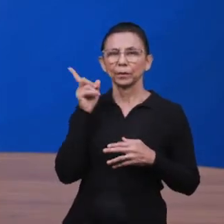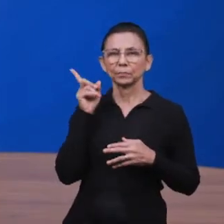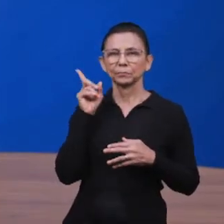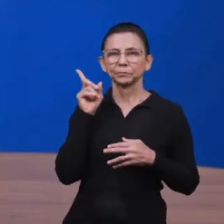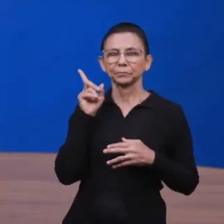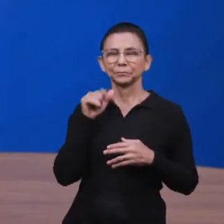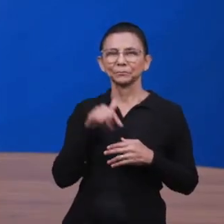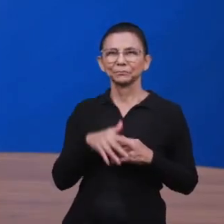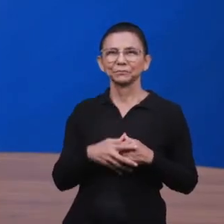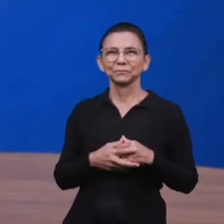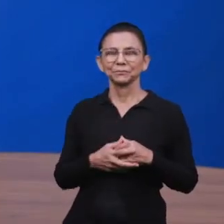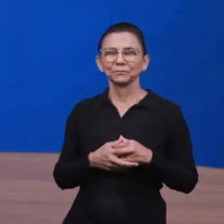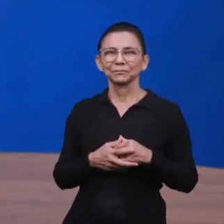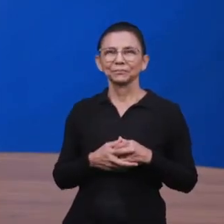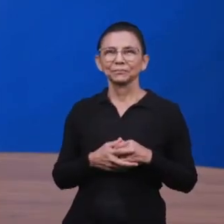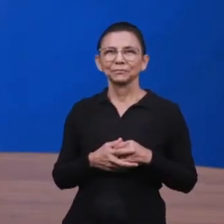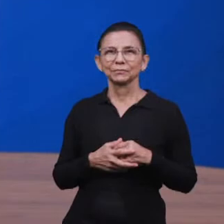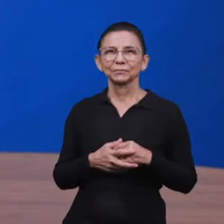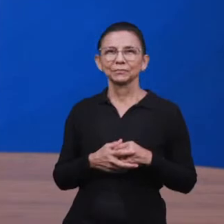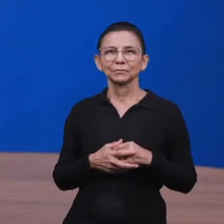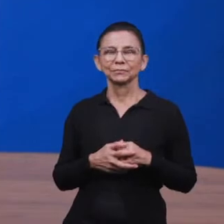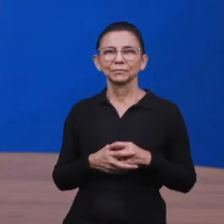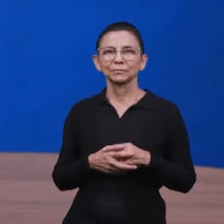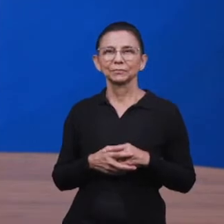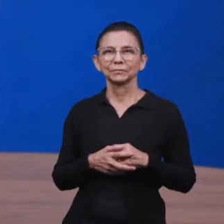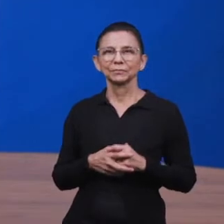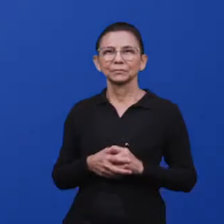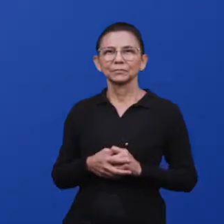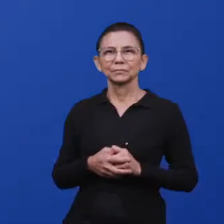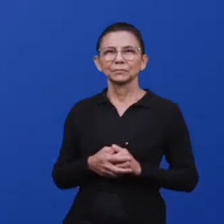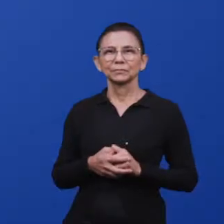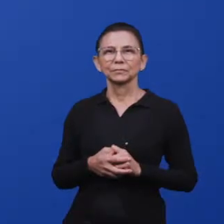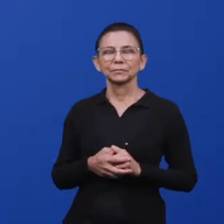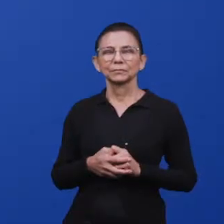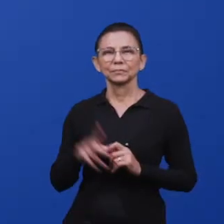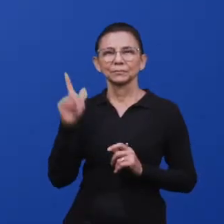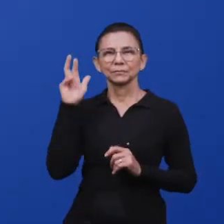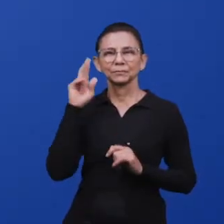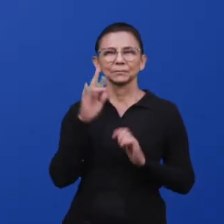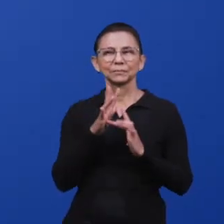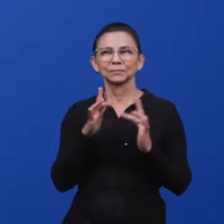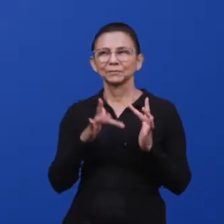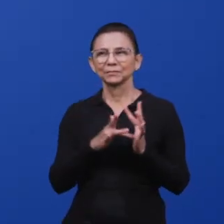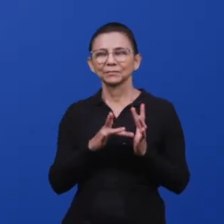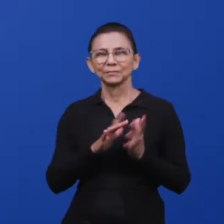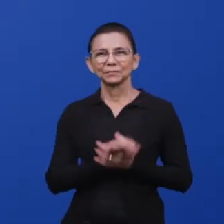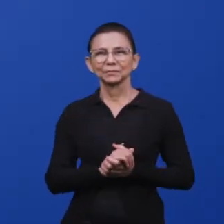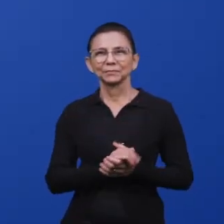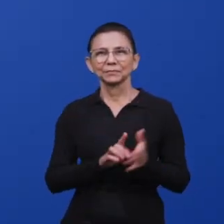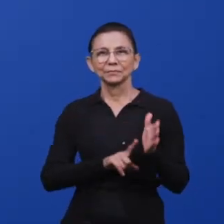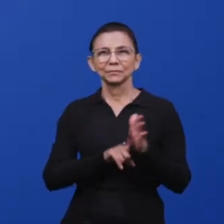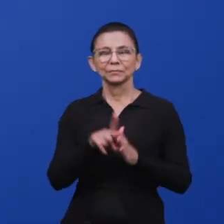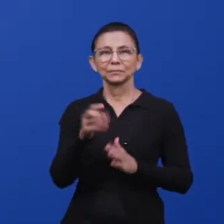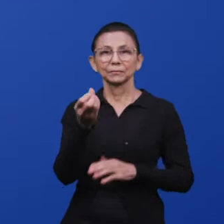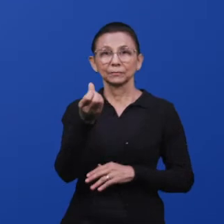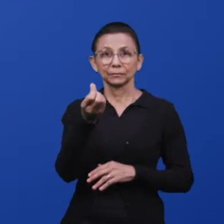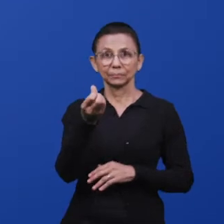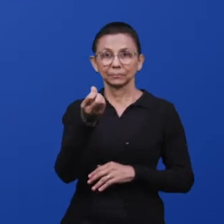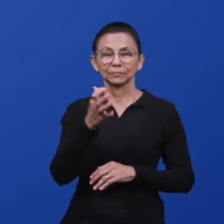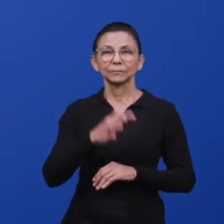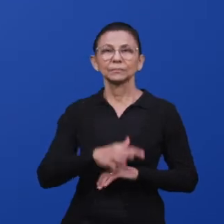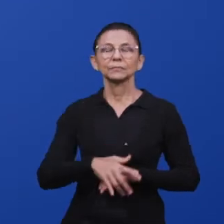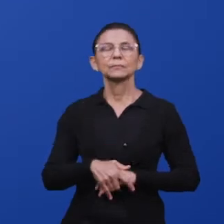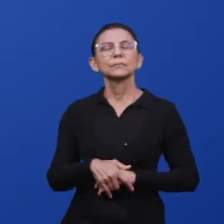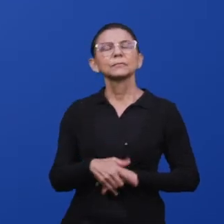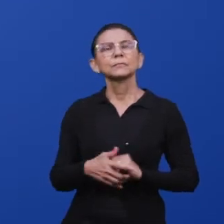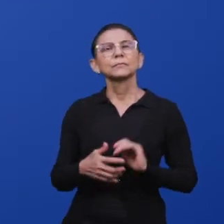Samuel, vamos ver agora a sua resposta, hein? A paz do Senhor, meu irmão. Irmãos, a paz do Senhor. Em resposta à pergunta de número 6, fala